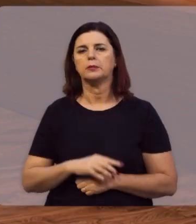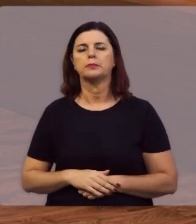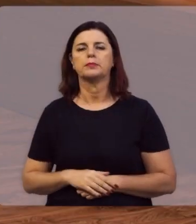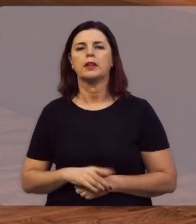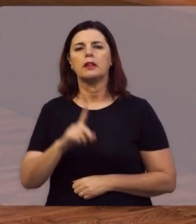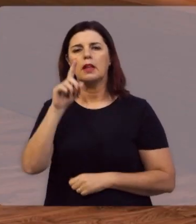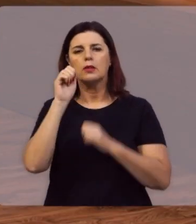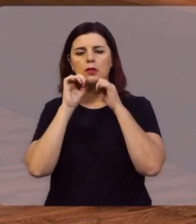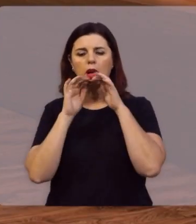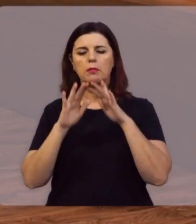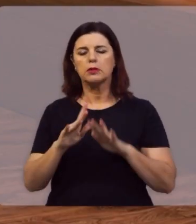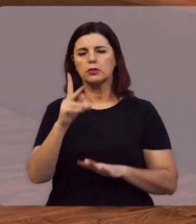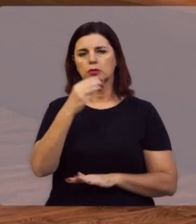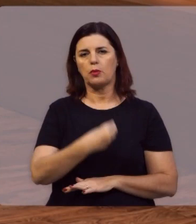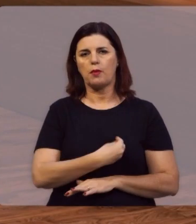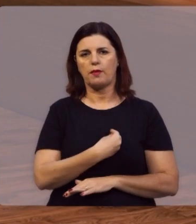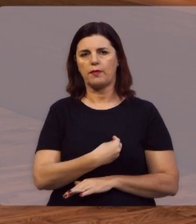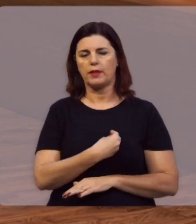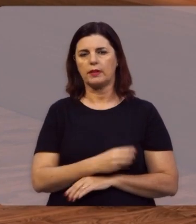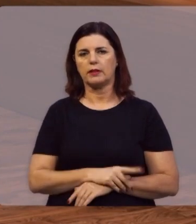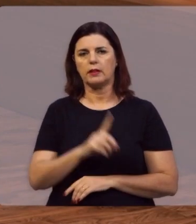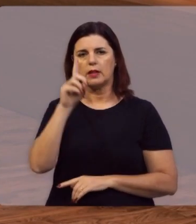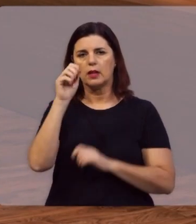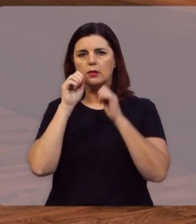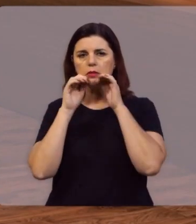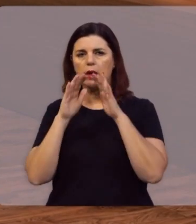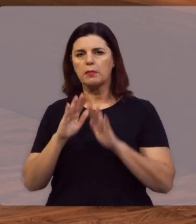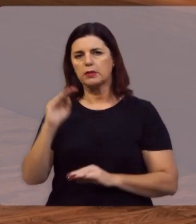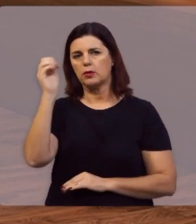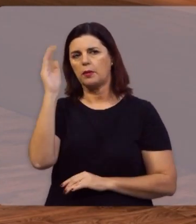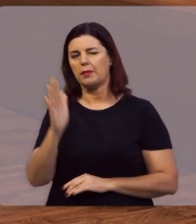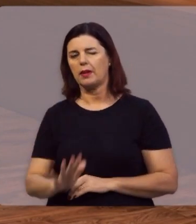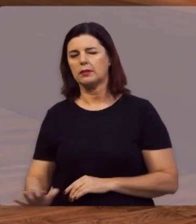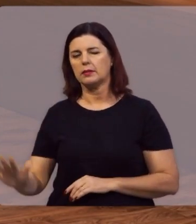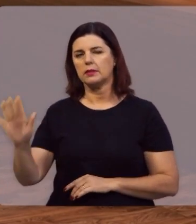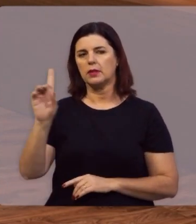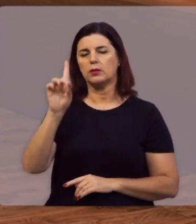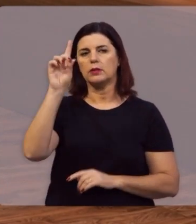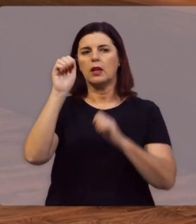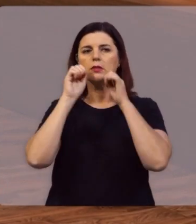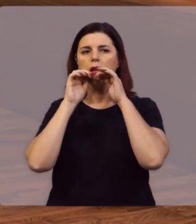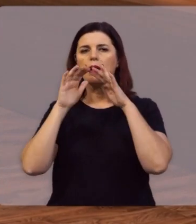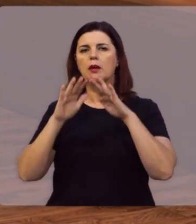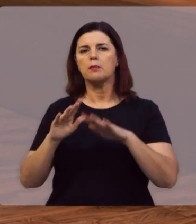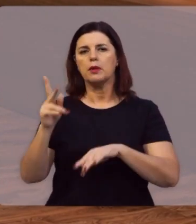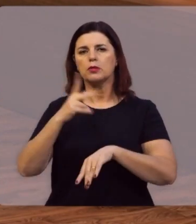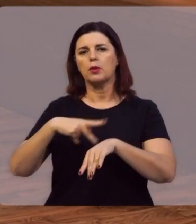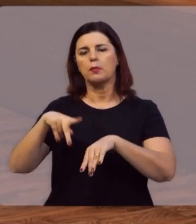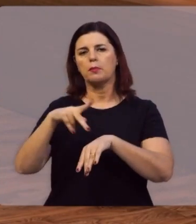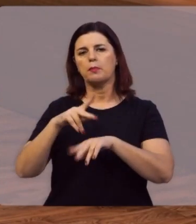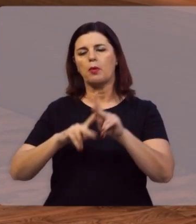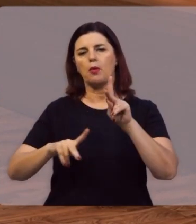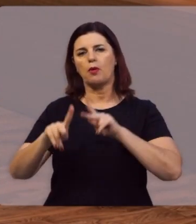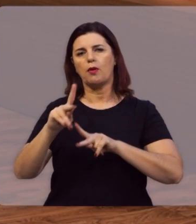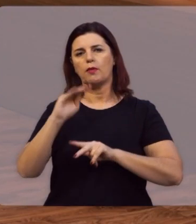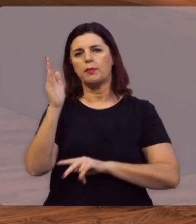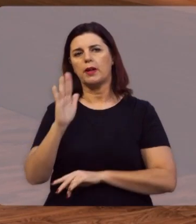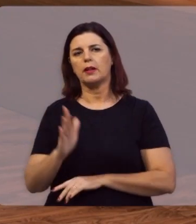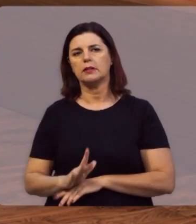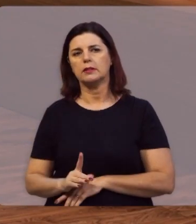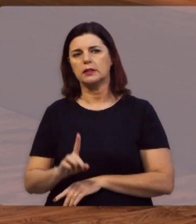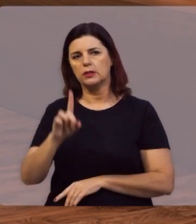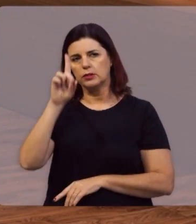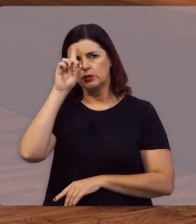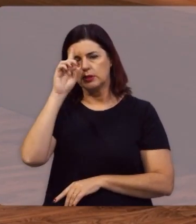que Deus abençoe sua vida que Deus abençoe o Brasil que Deus abençoe a população brasileira nesse dia